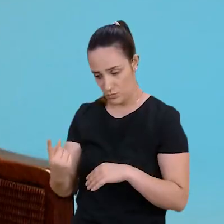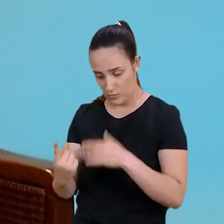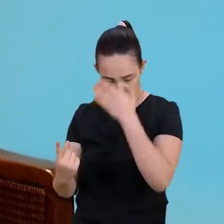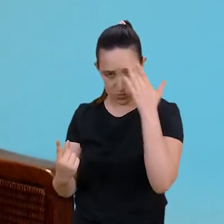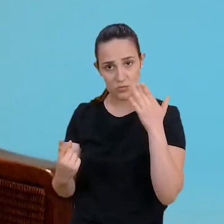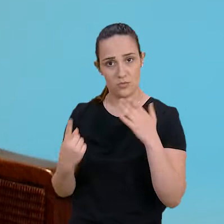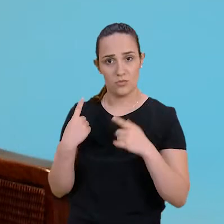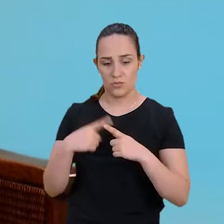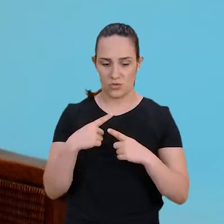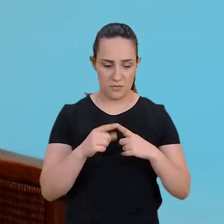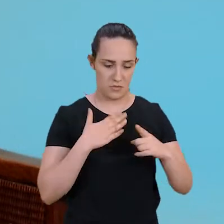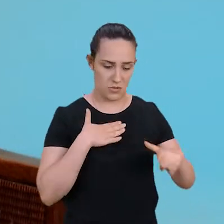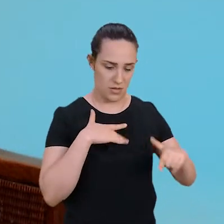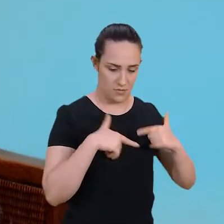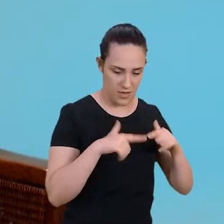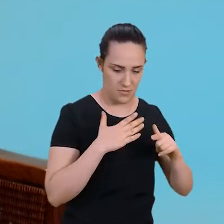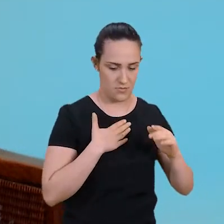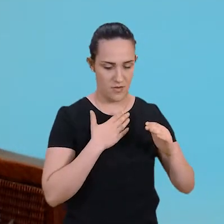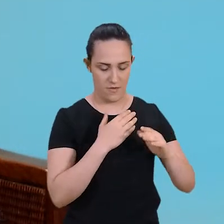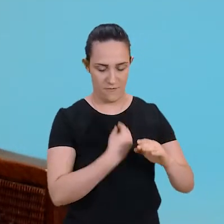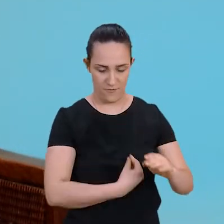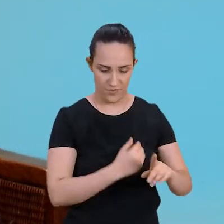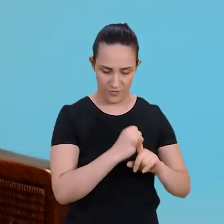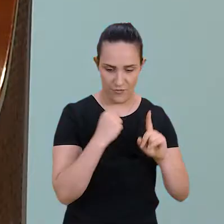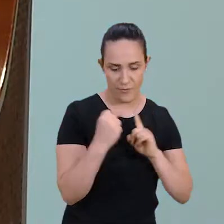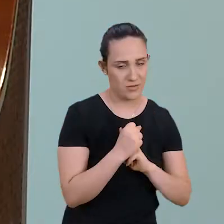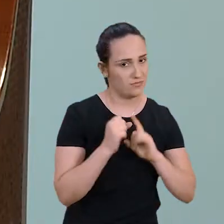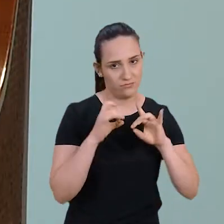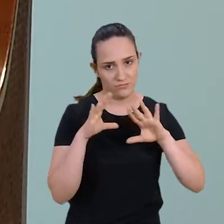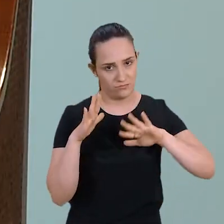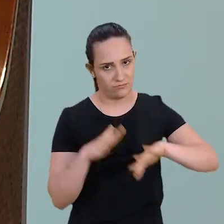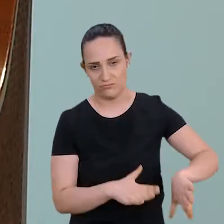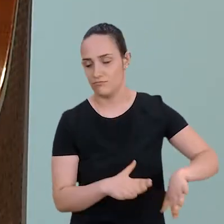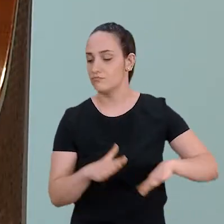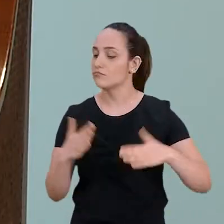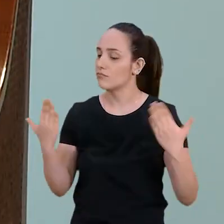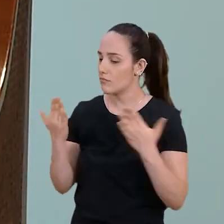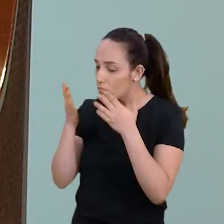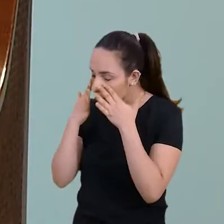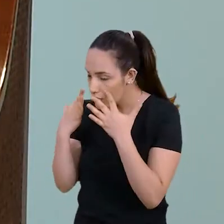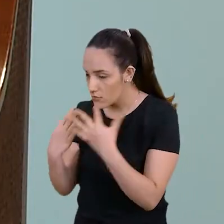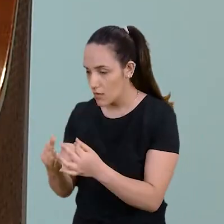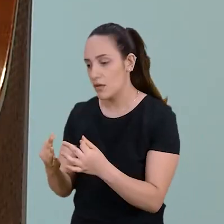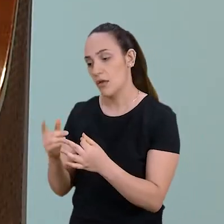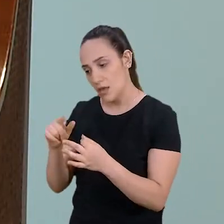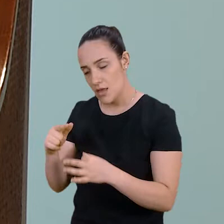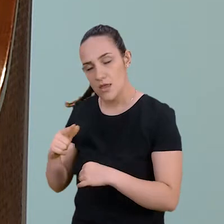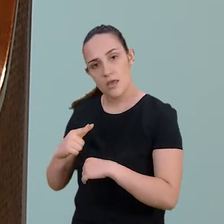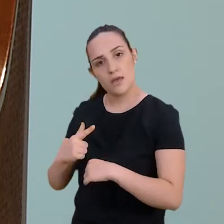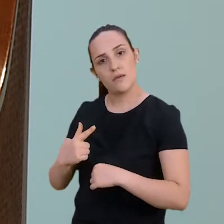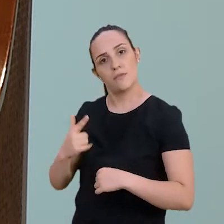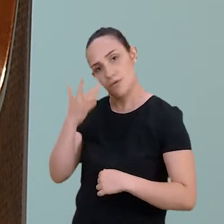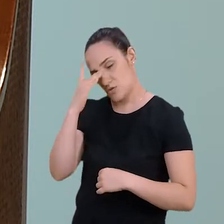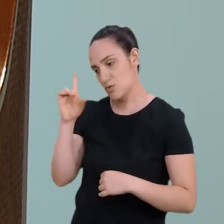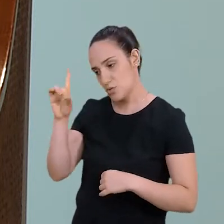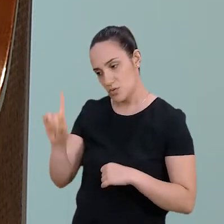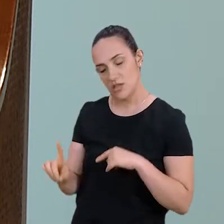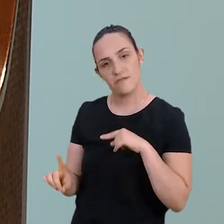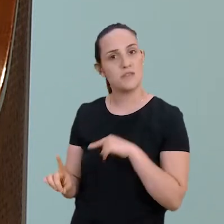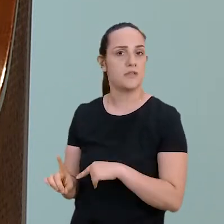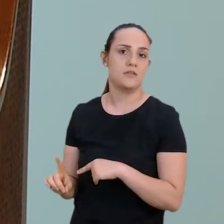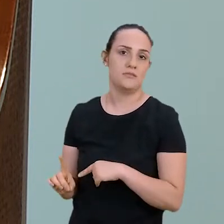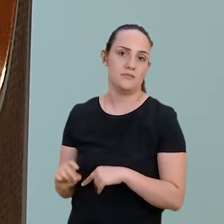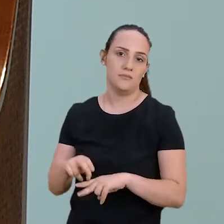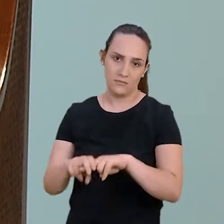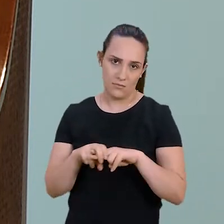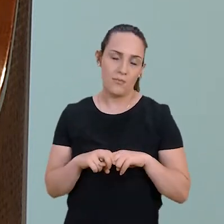laboral, entendeu? Para você atender uma outra pessoa que precisa de cuidados diuturnos. E isso tem um impacto nas